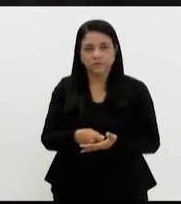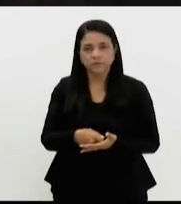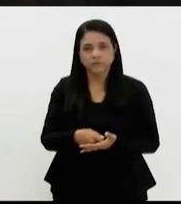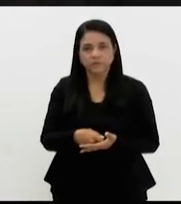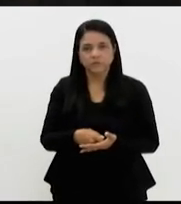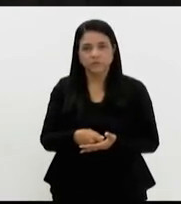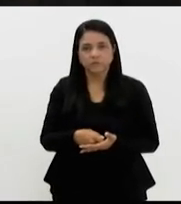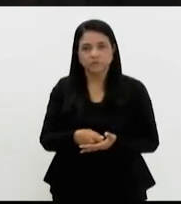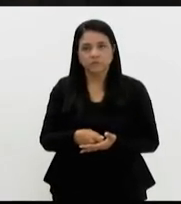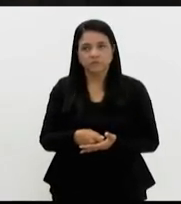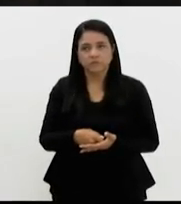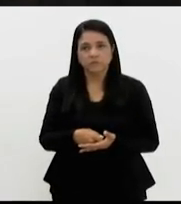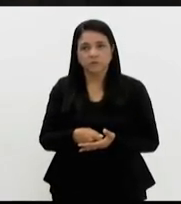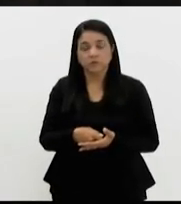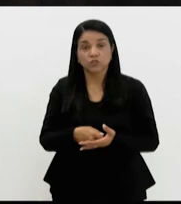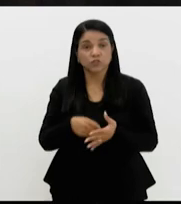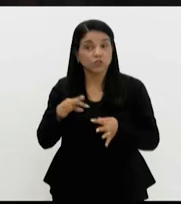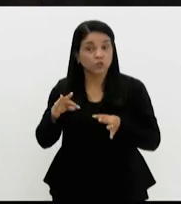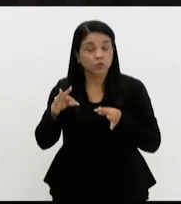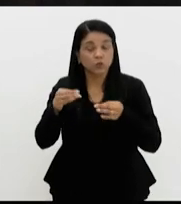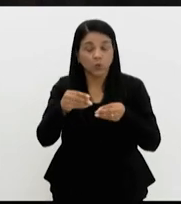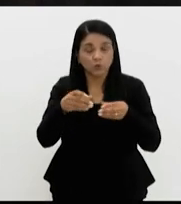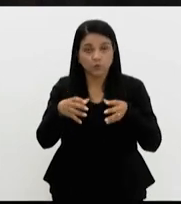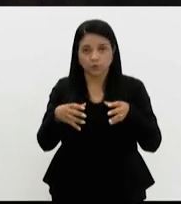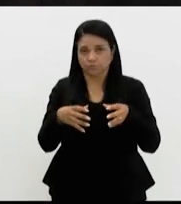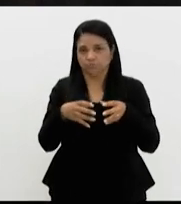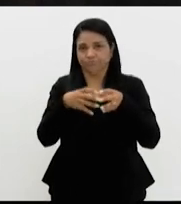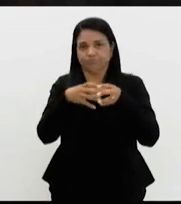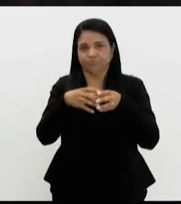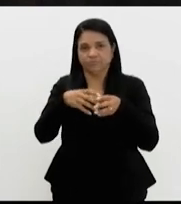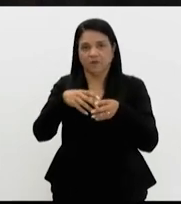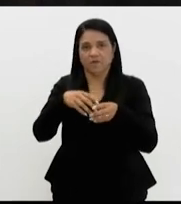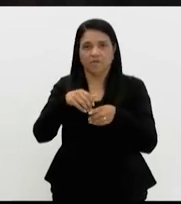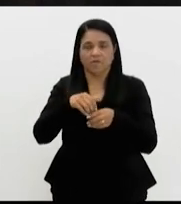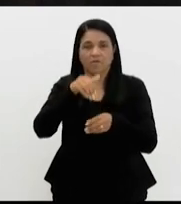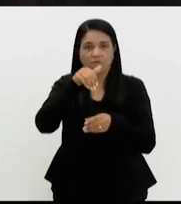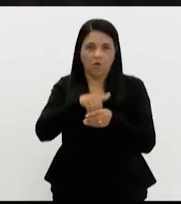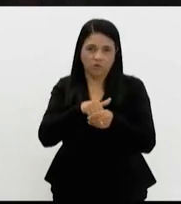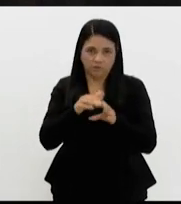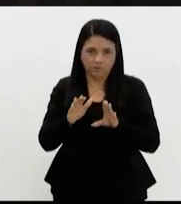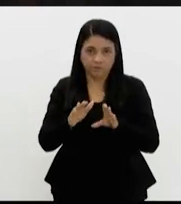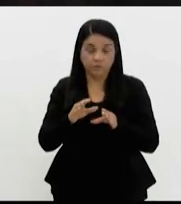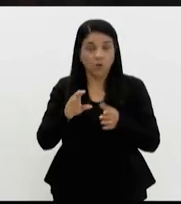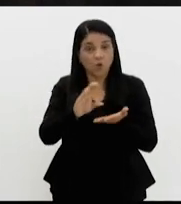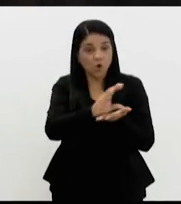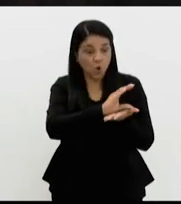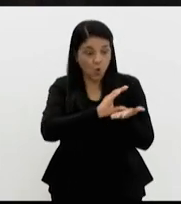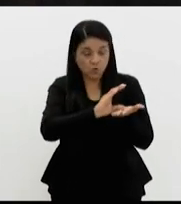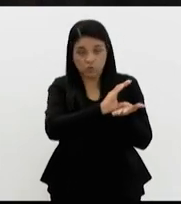por unanimidade. Ora, qualquer